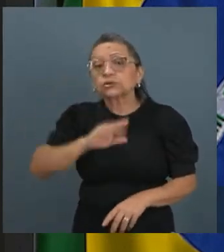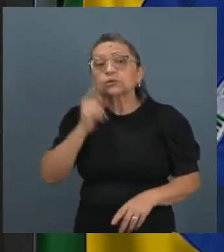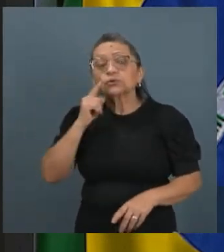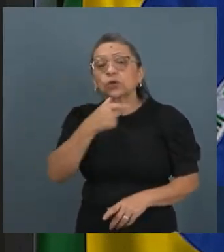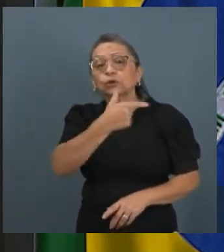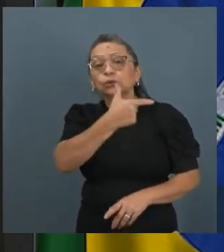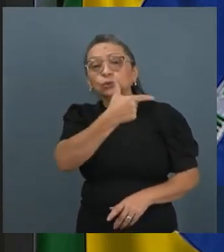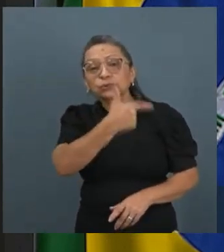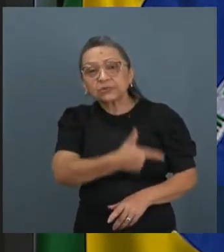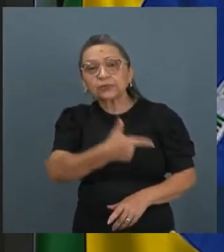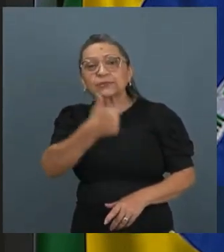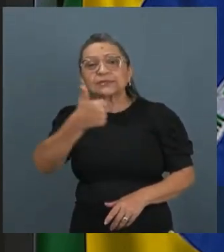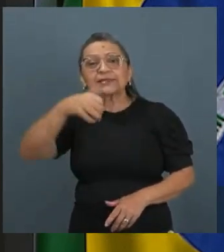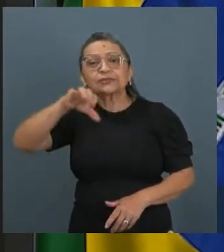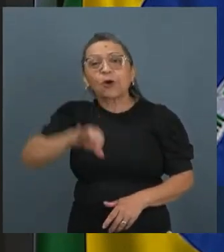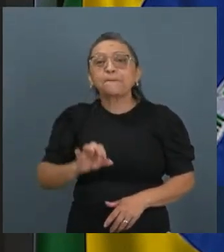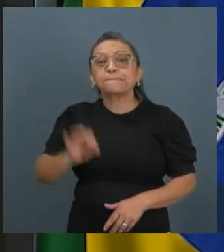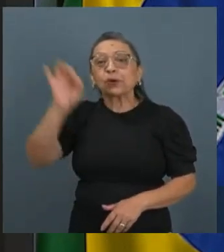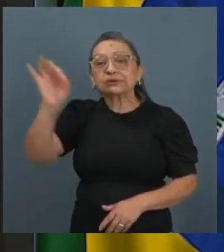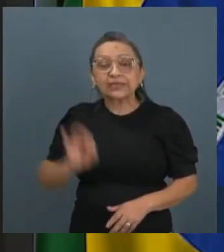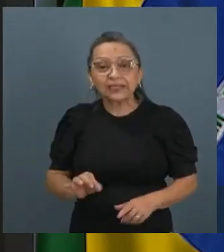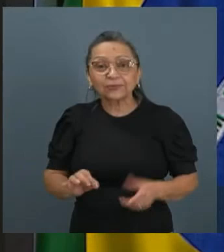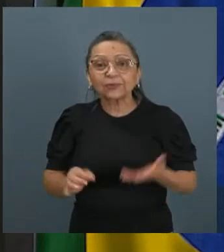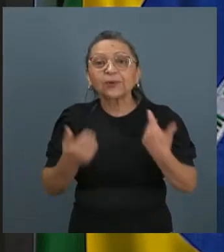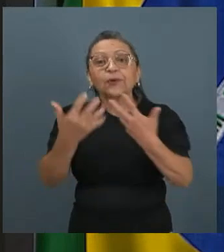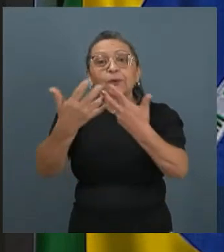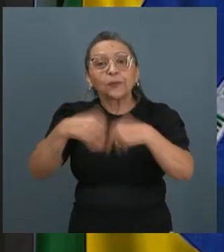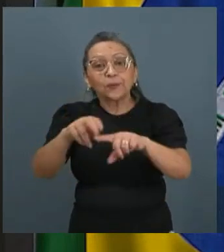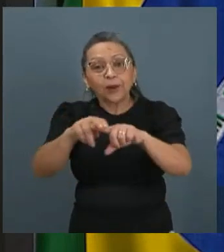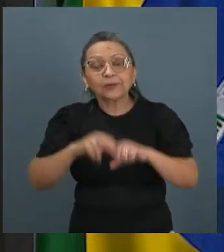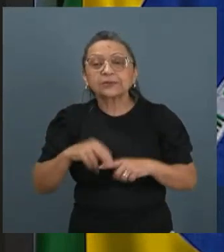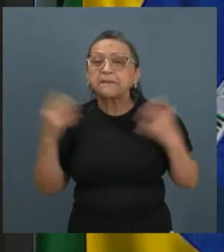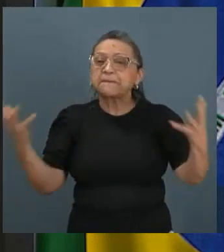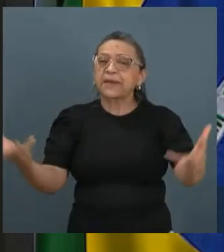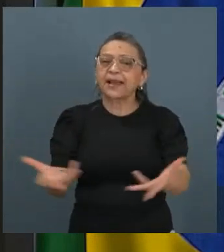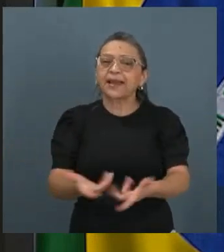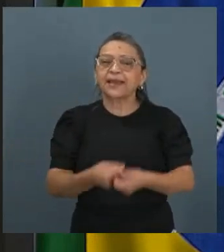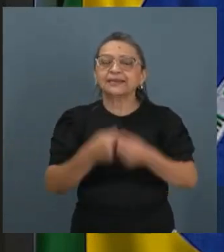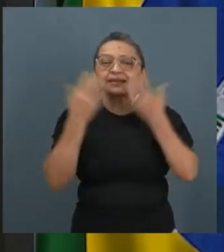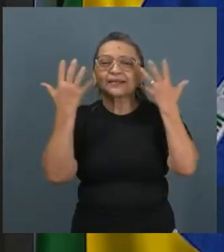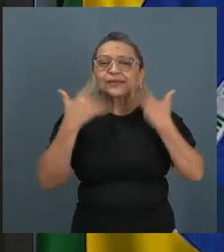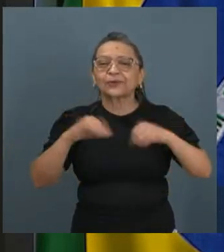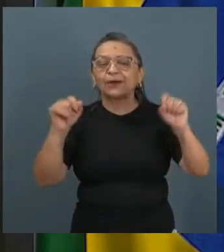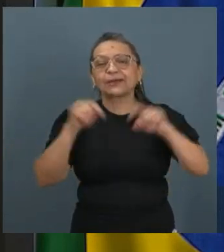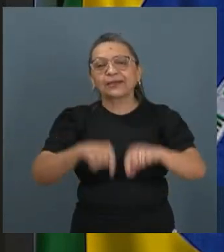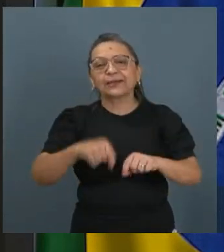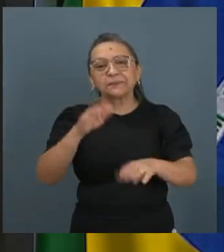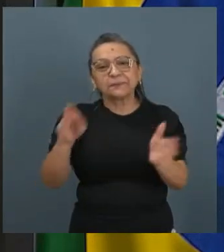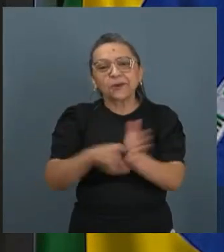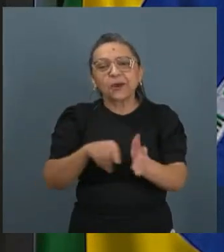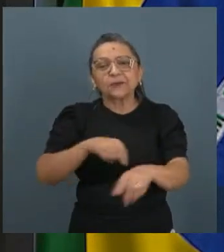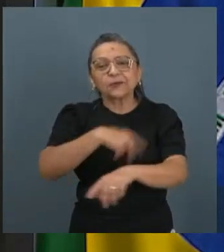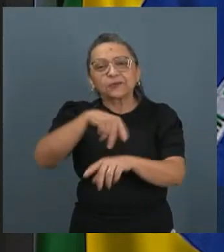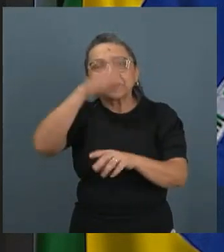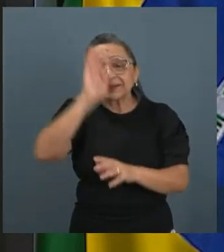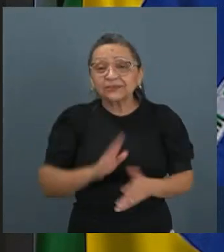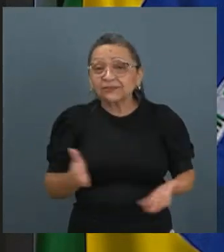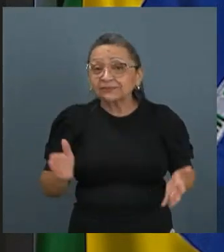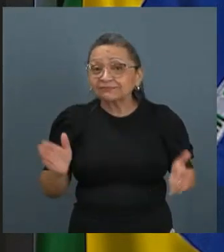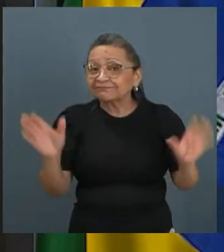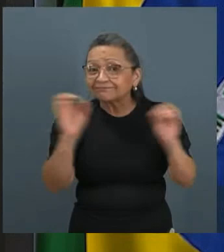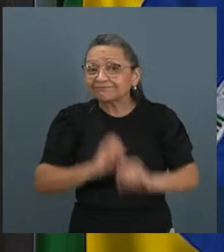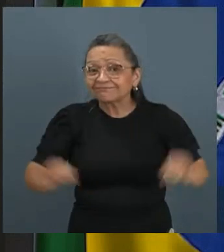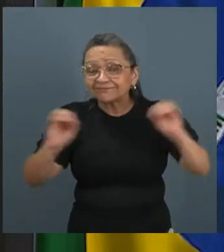de 219% em função das belezas naturais e diversidades do nosso país, que não tem